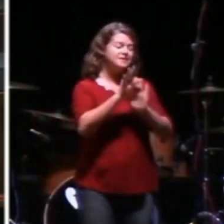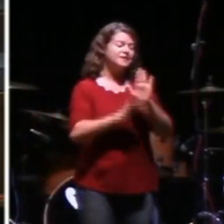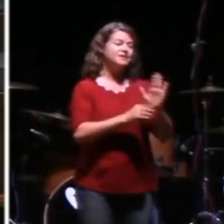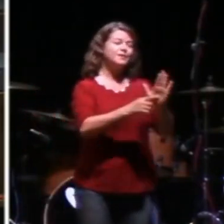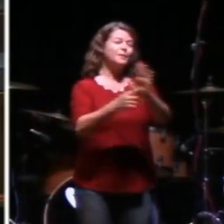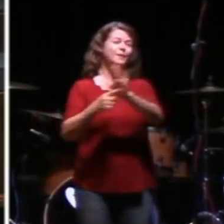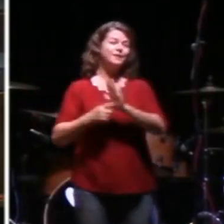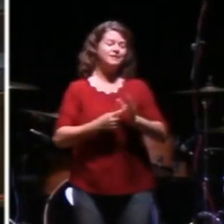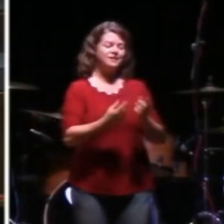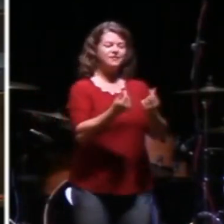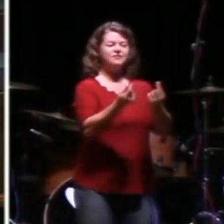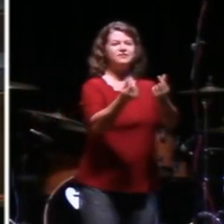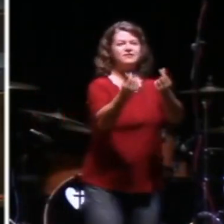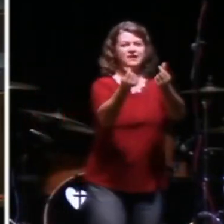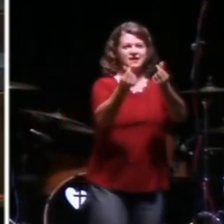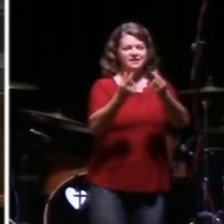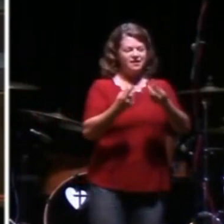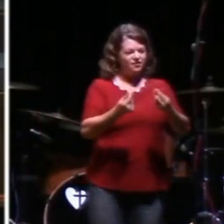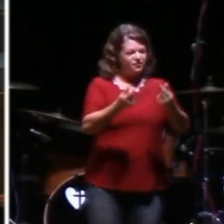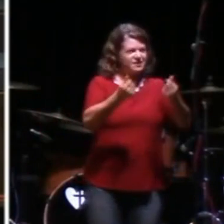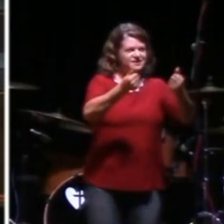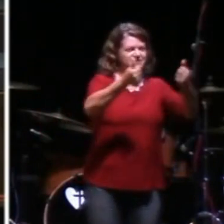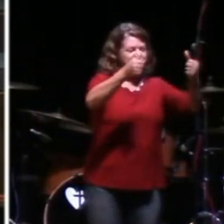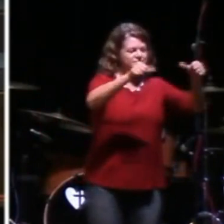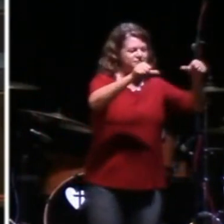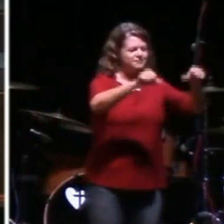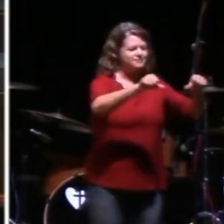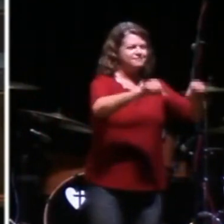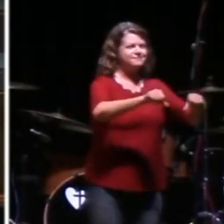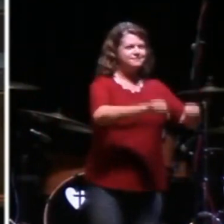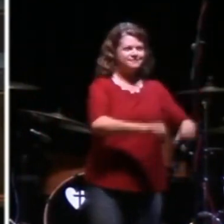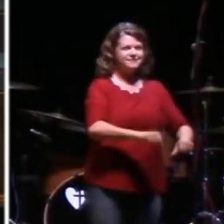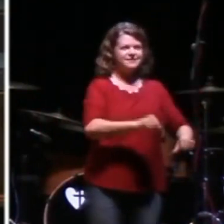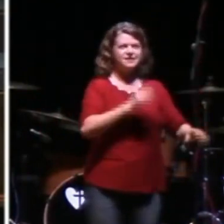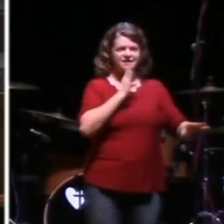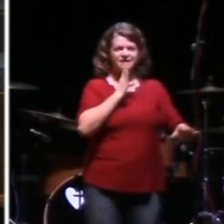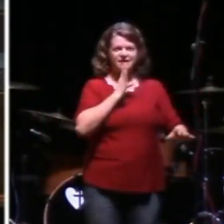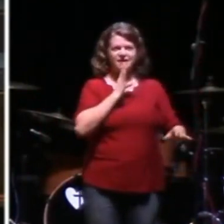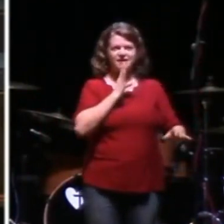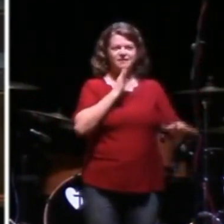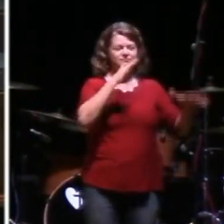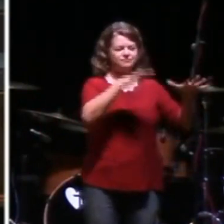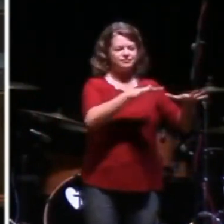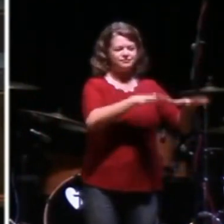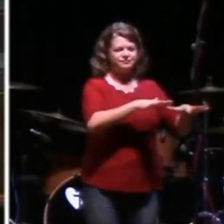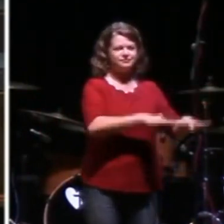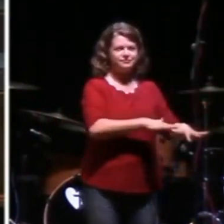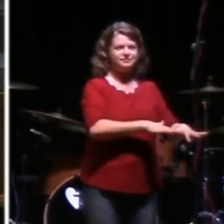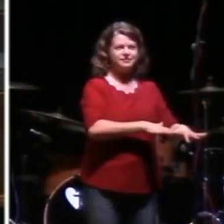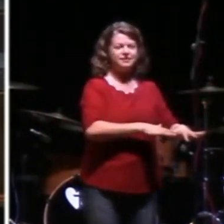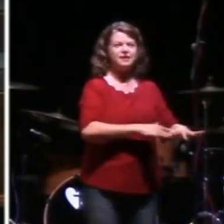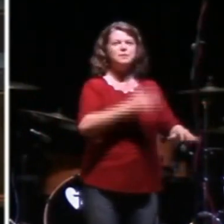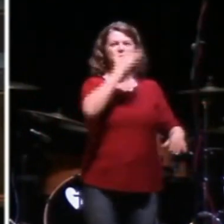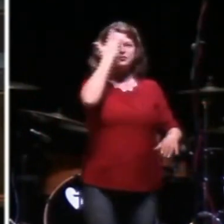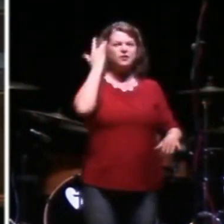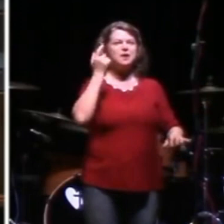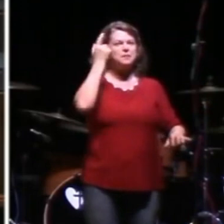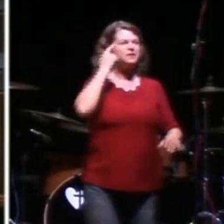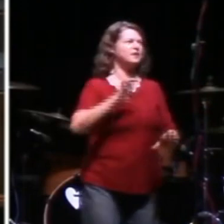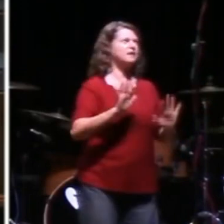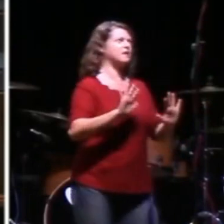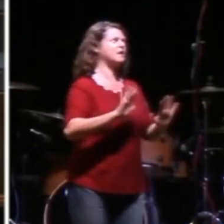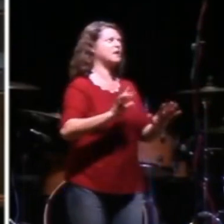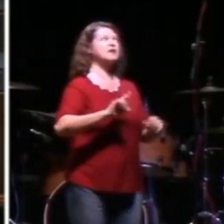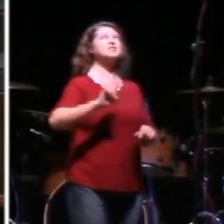de gente que perdeu o controle sobre sua vida financeira gente que não confiam no senhor não protegeu aquilo que